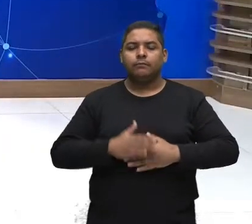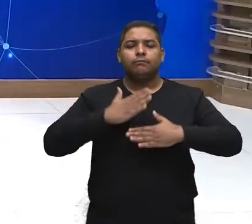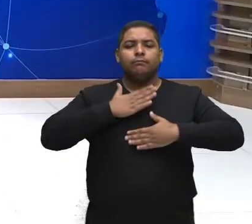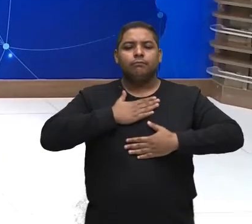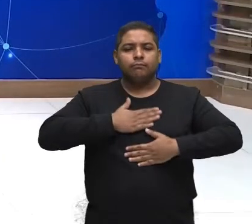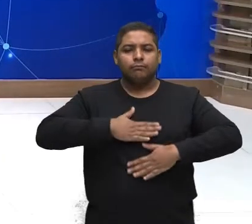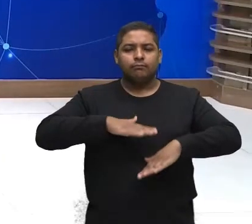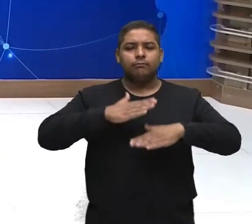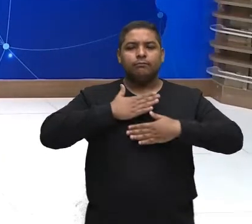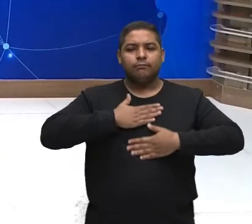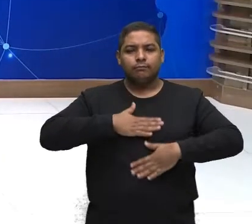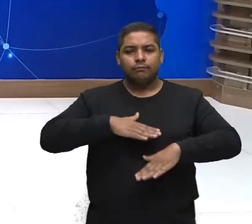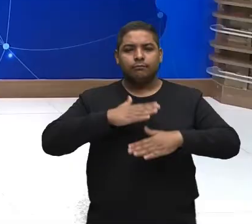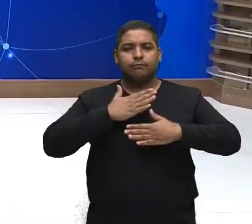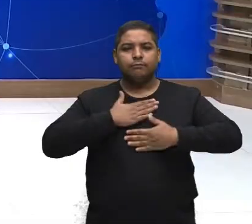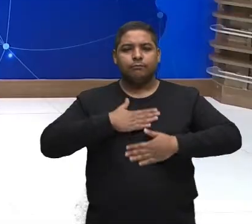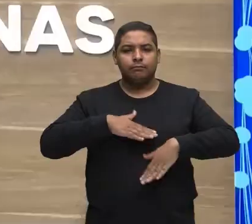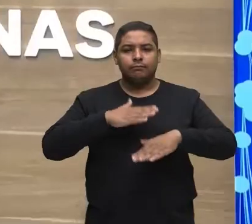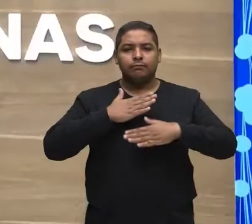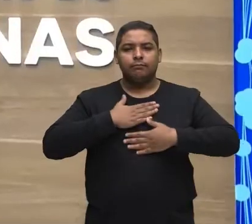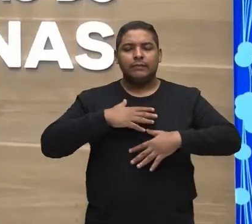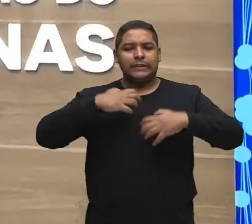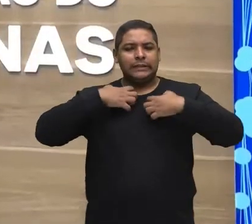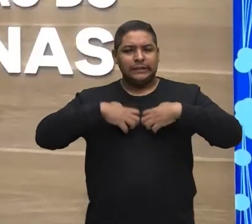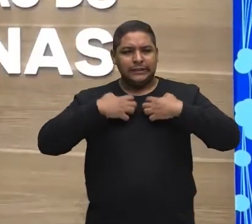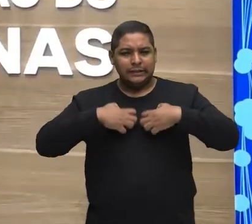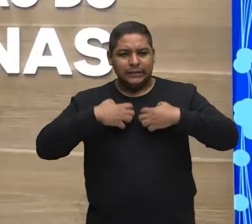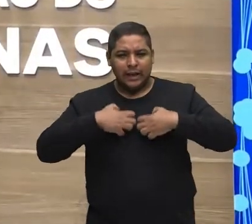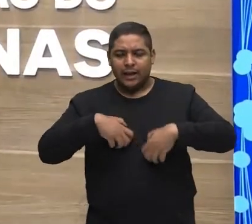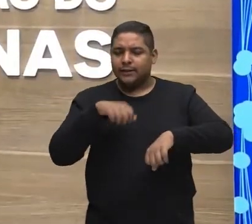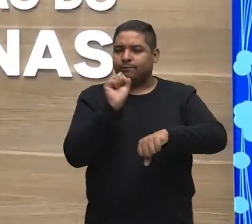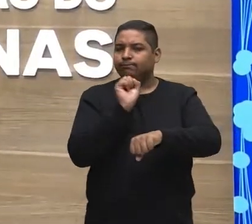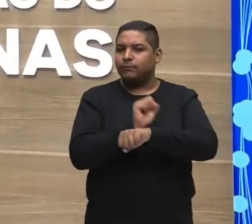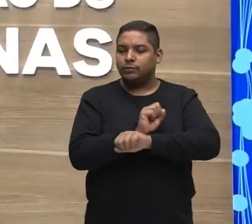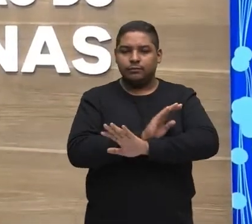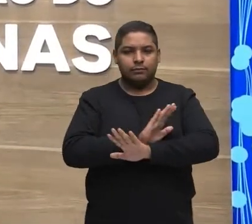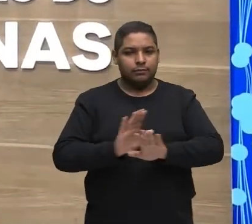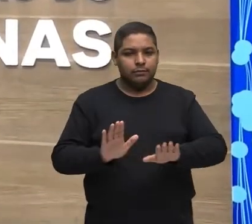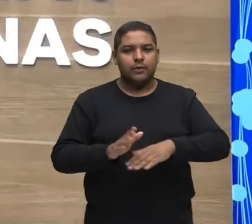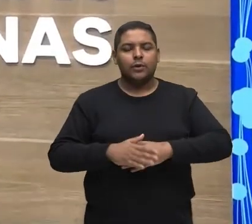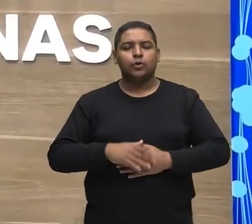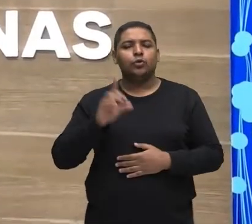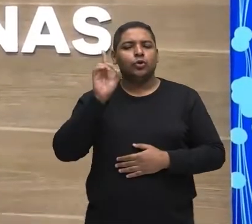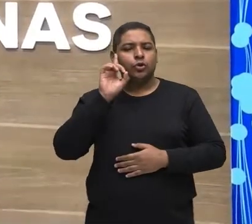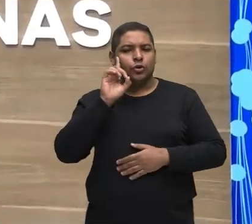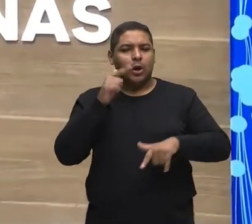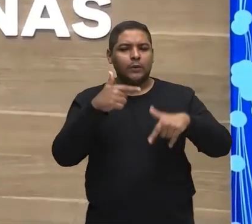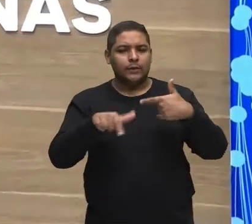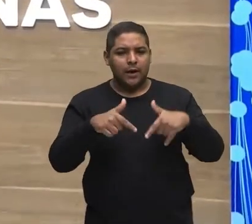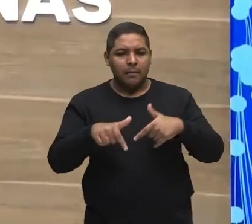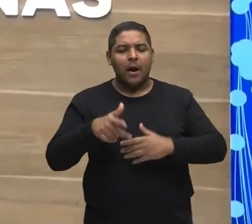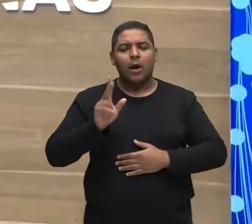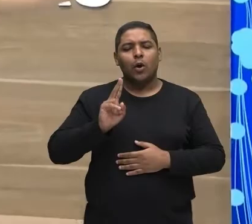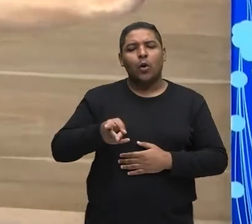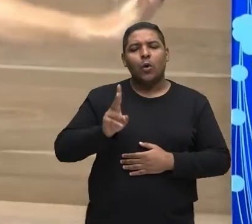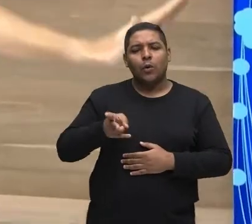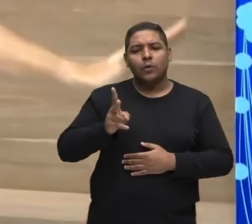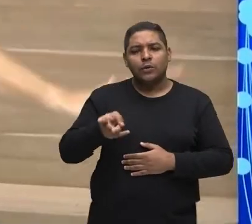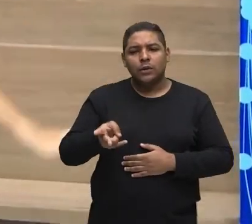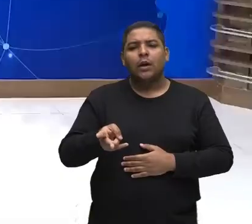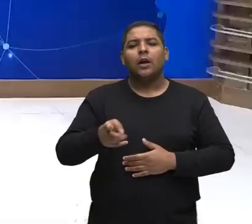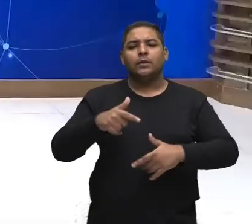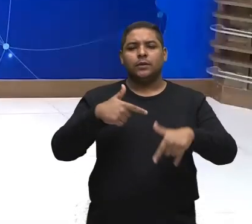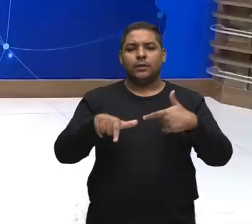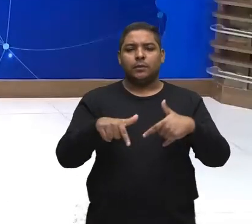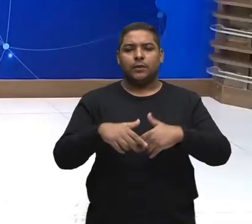relaxa. Alivia o estresse do dia de trabalho para que você possa dar seguimento na sua